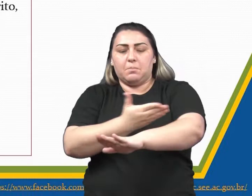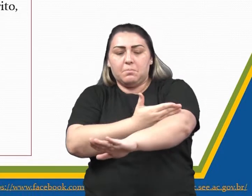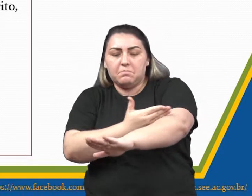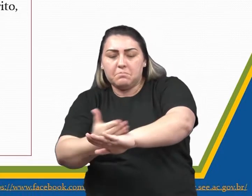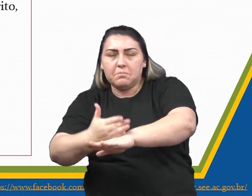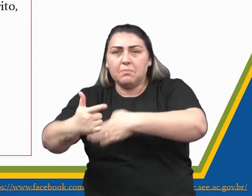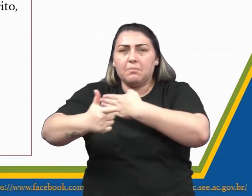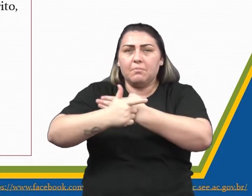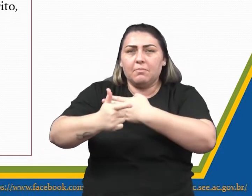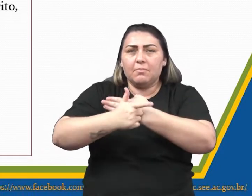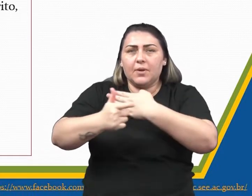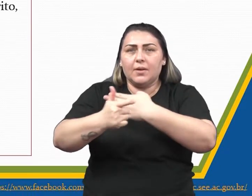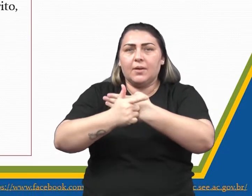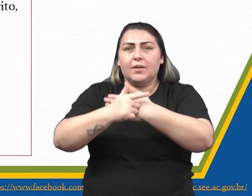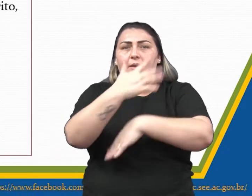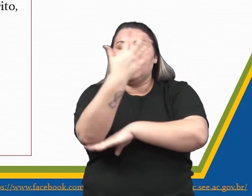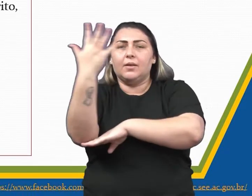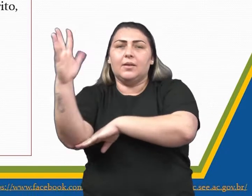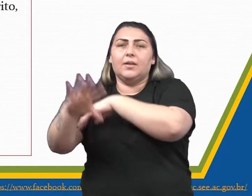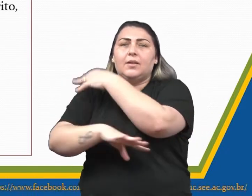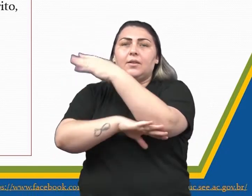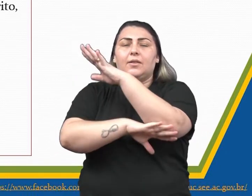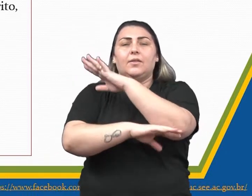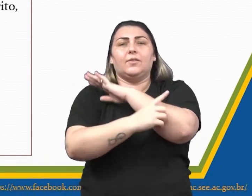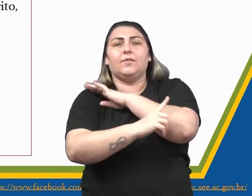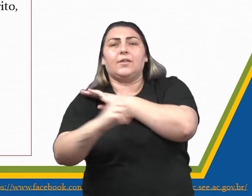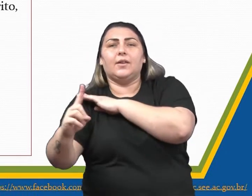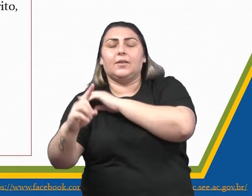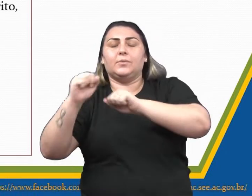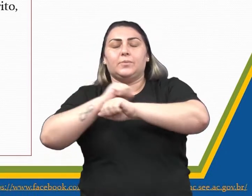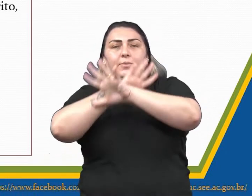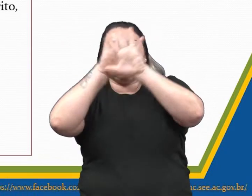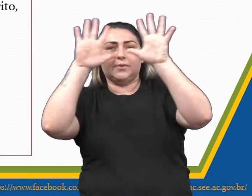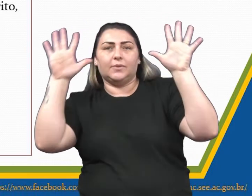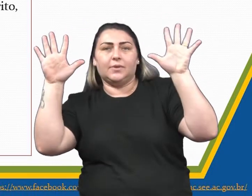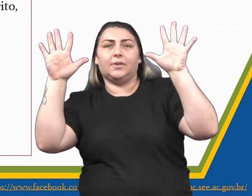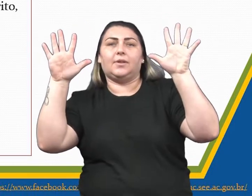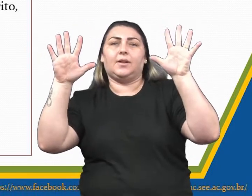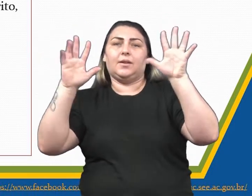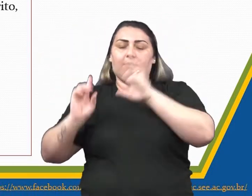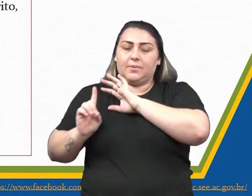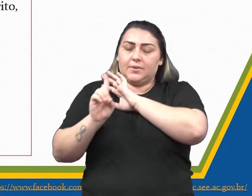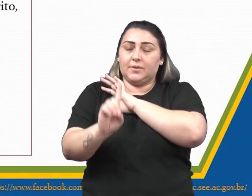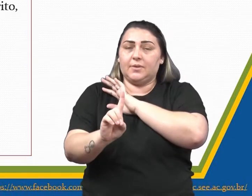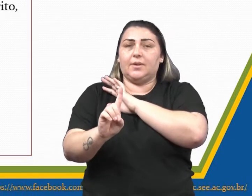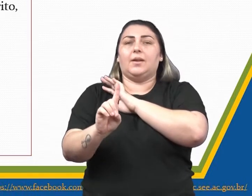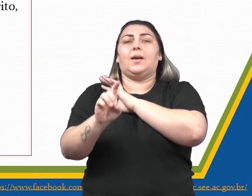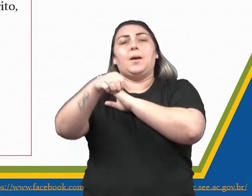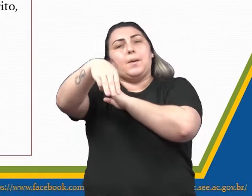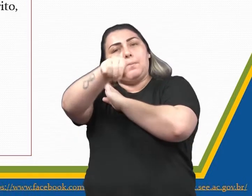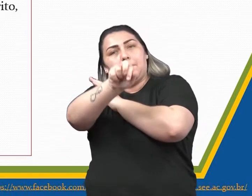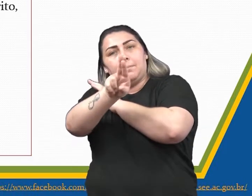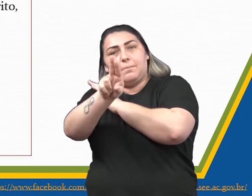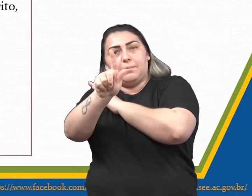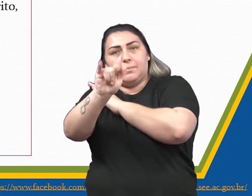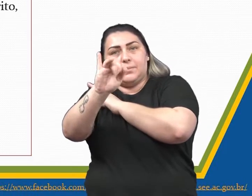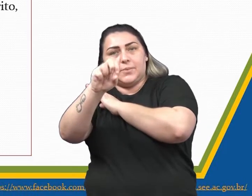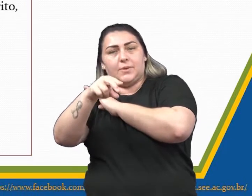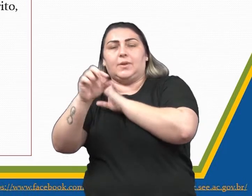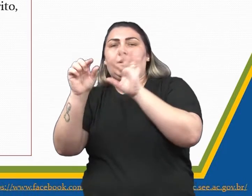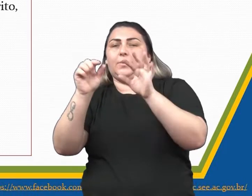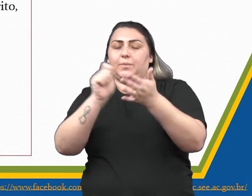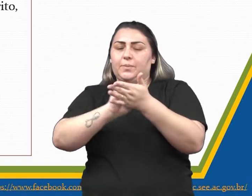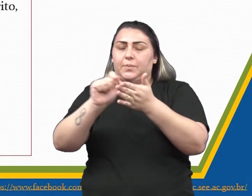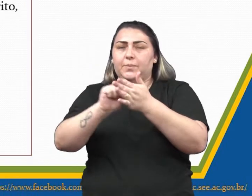página, para que a paisagem passe e deixe tudo claro a sua passagem. Marginal, escrever na entrelinha,